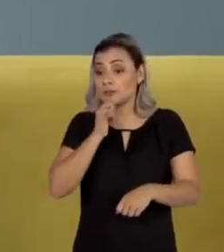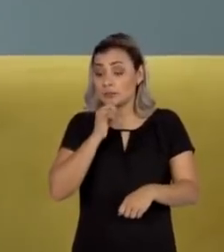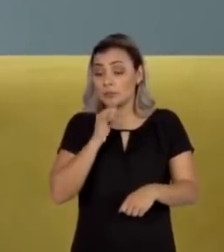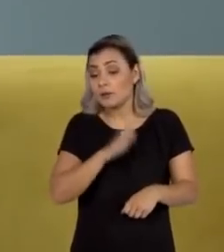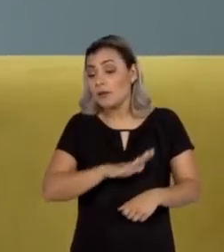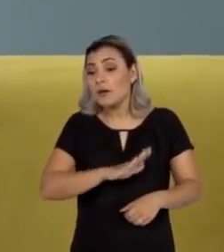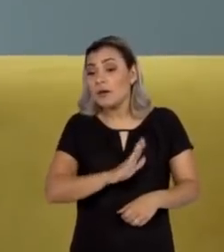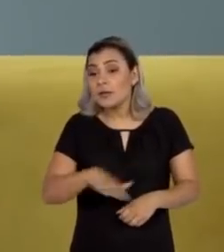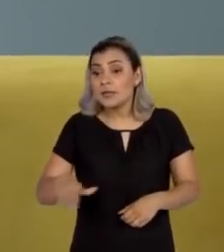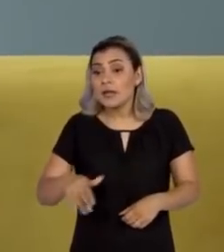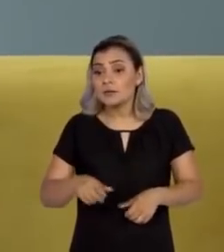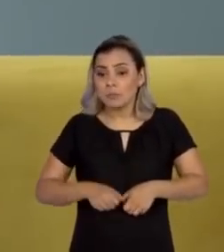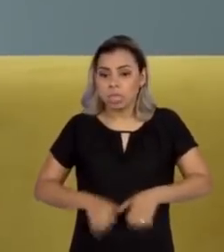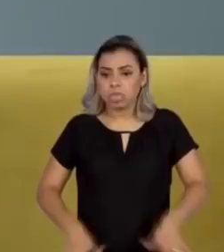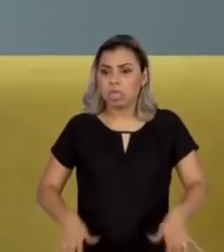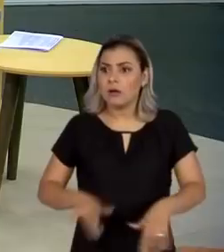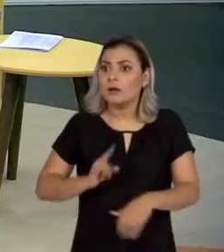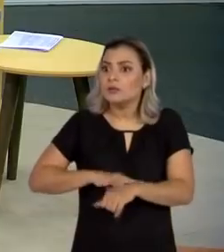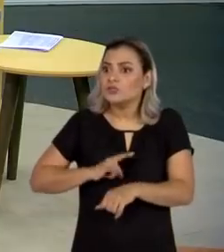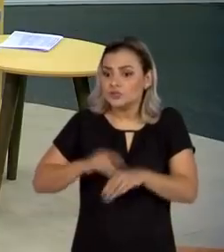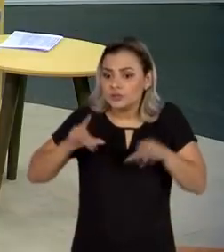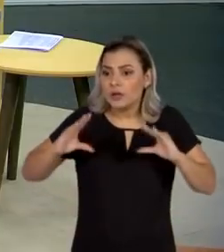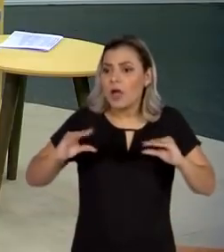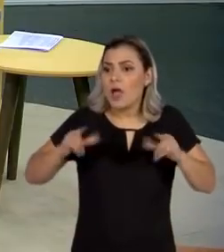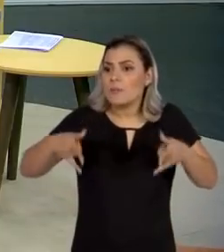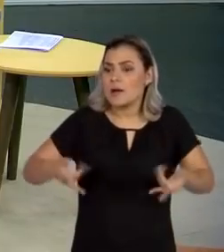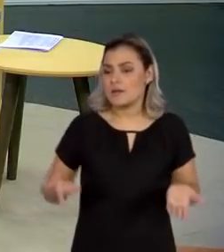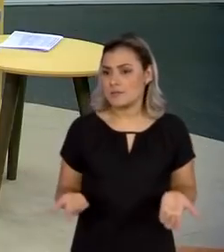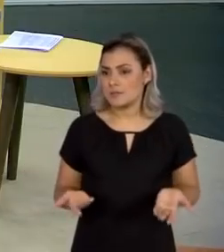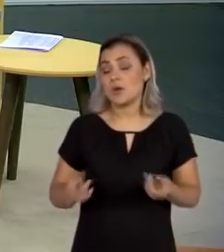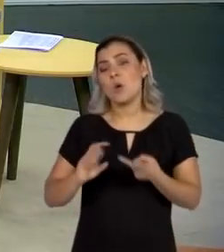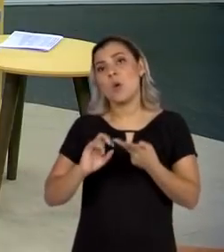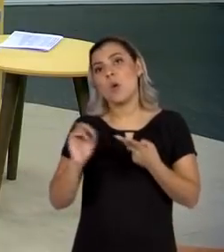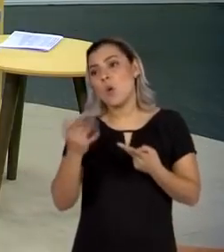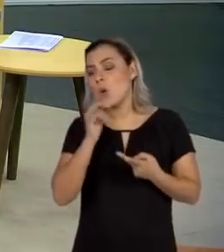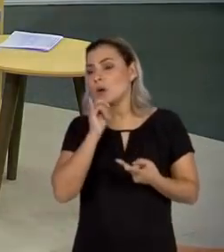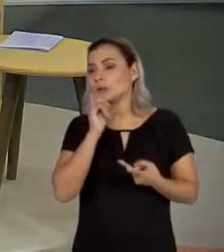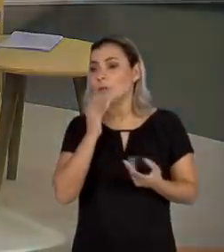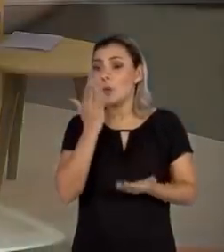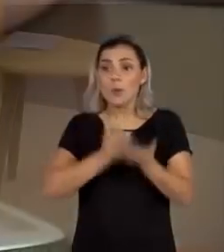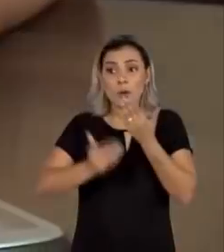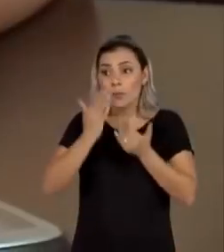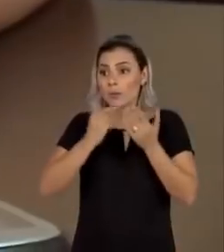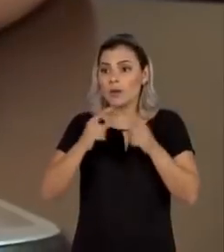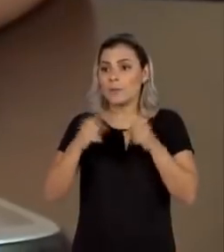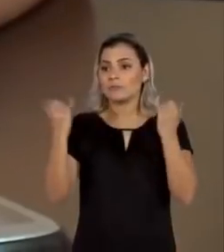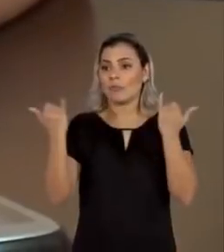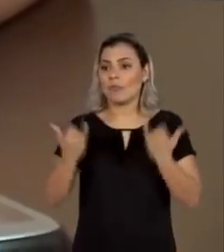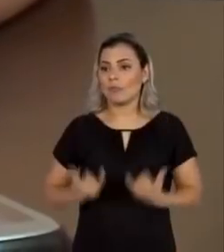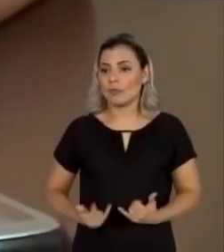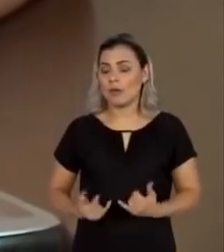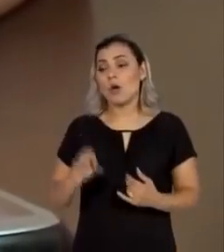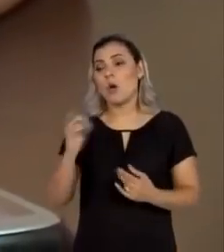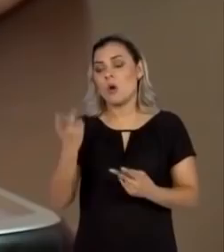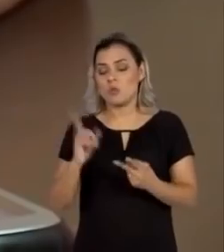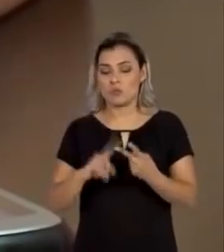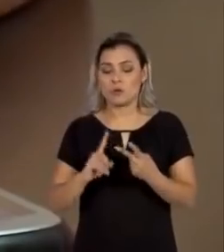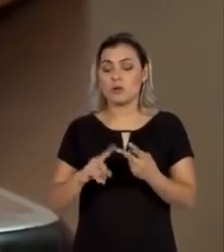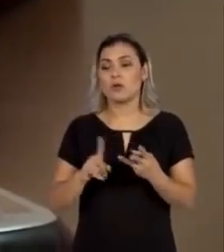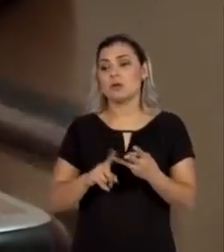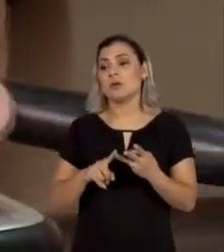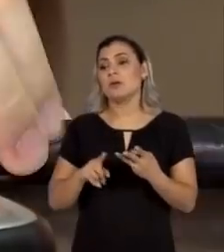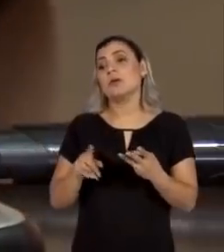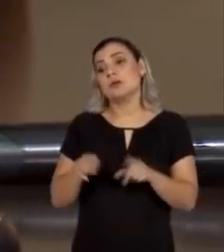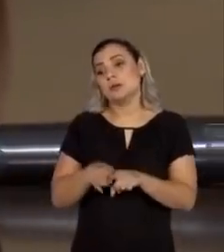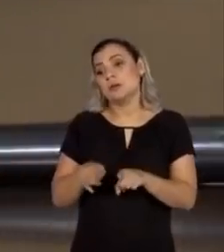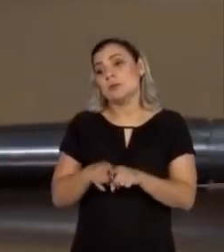parou o hábito volta a fazer xixi na cama, comer muito e perder peso. Às vezes já o diagnóstico vem com complicações.